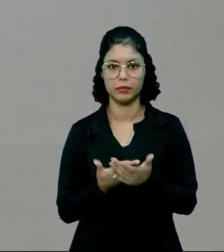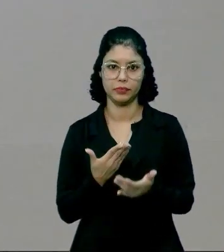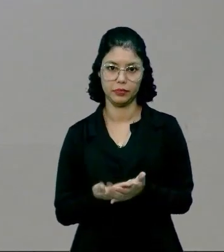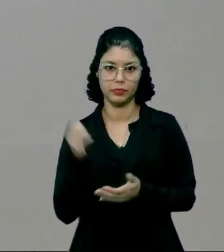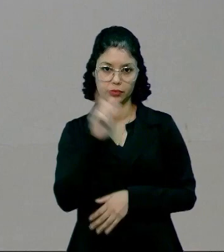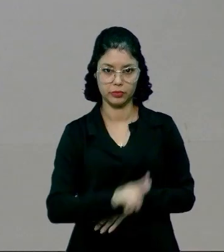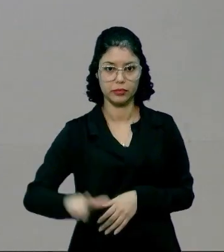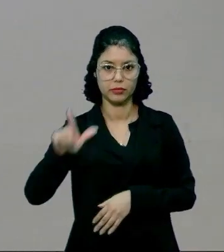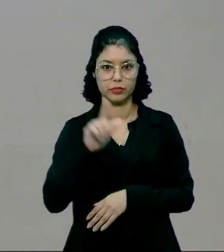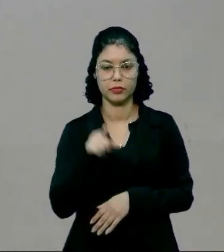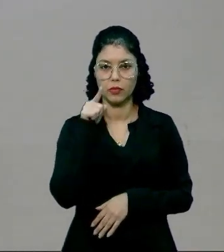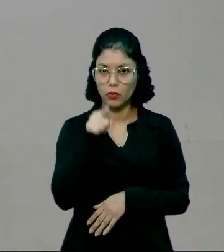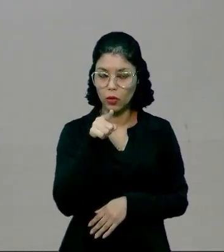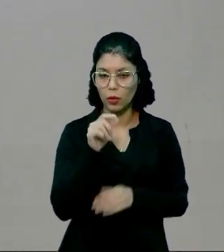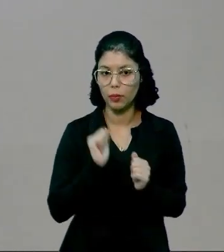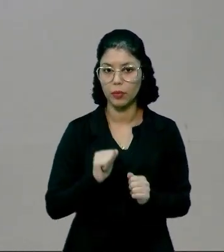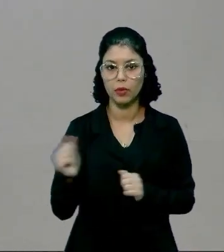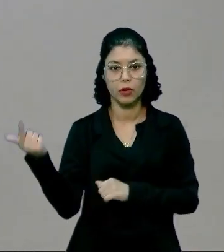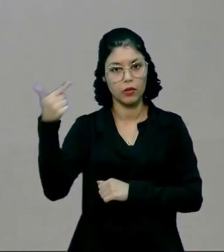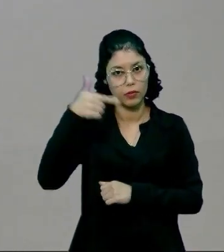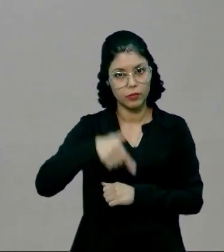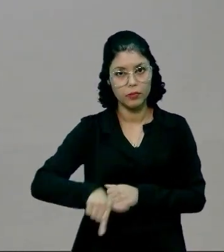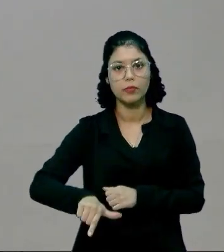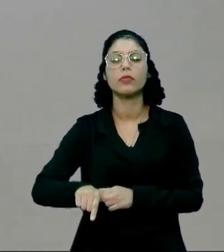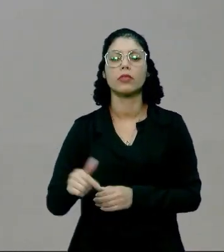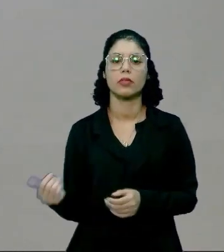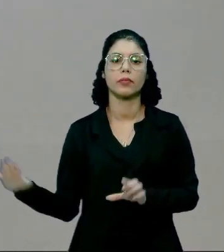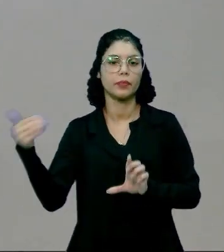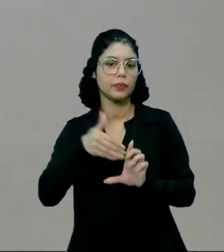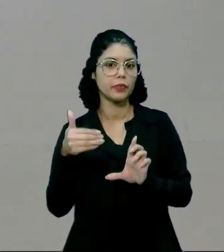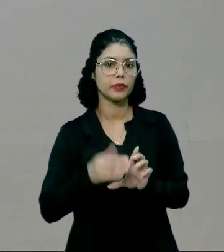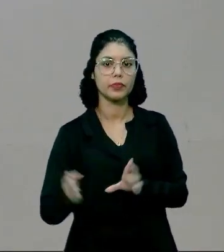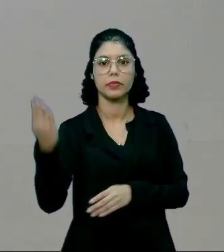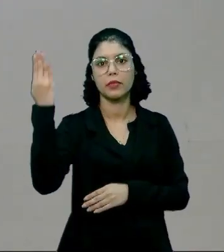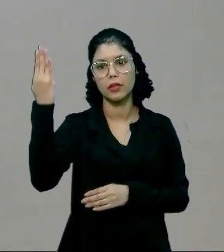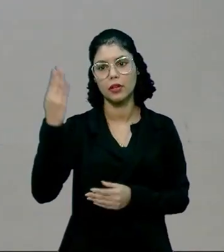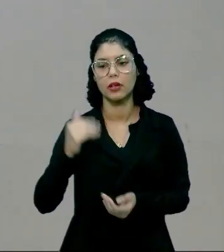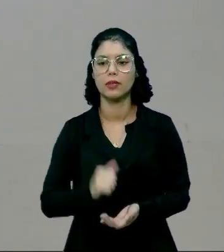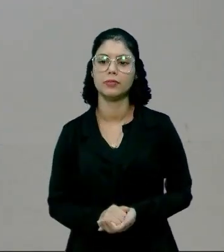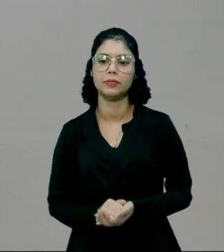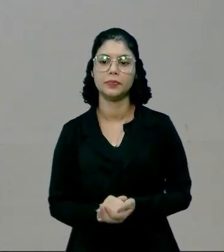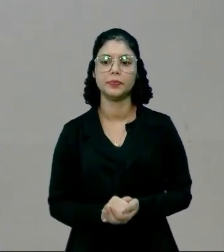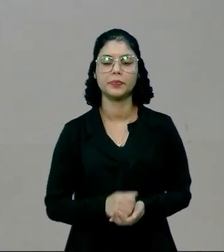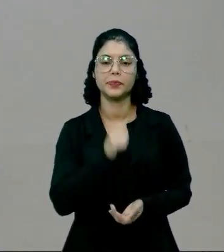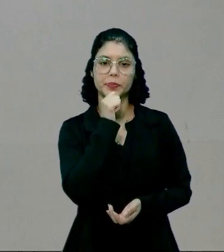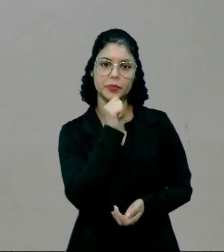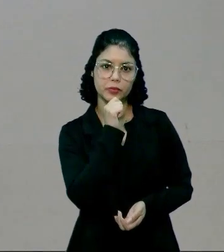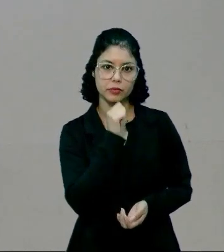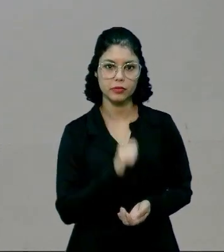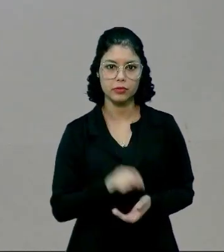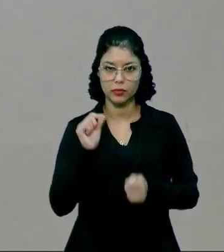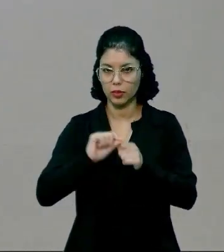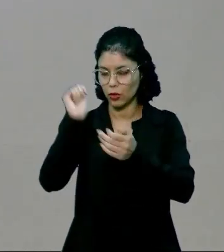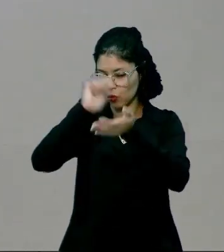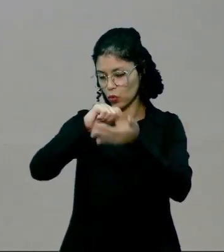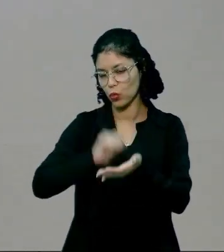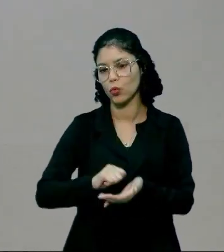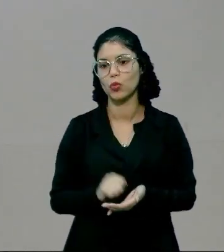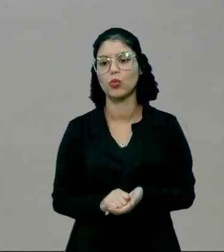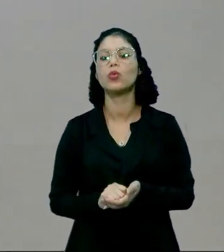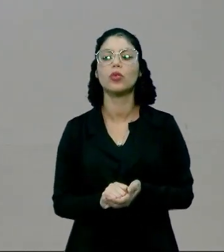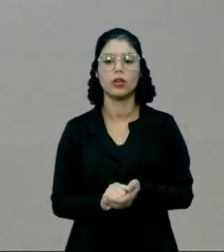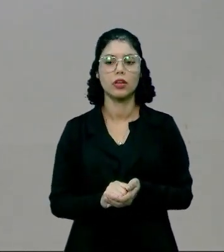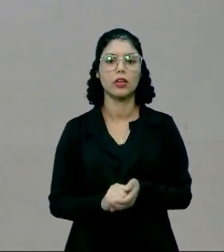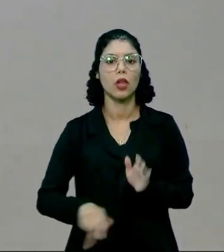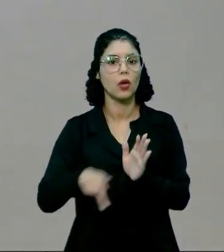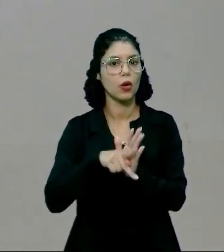de literatura. Você pode rever essa aula nas nossas plataformas, tá? Acessando, fazendo anotações,